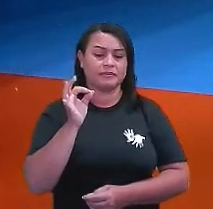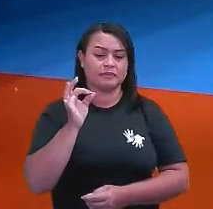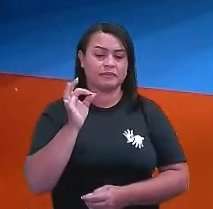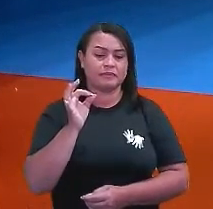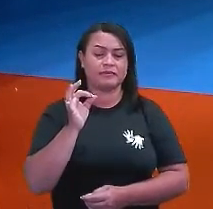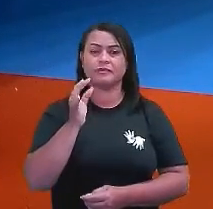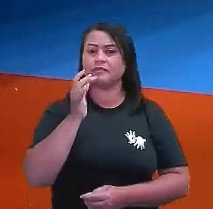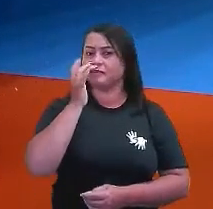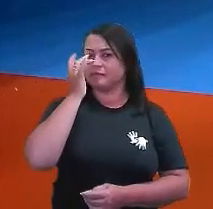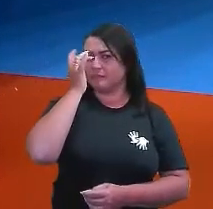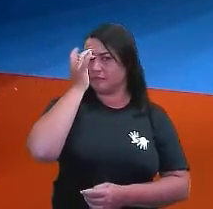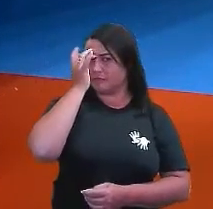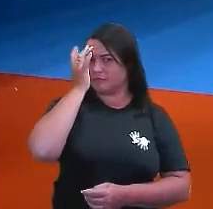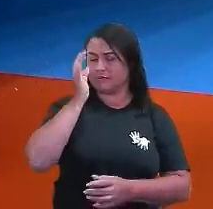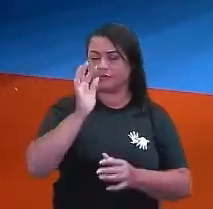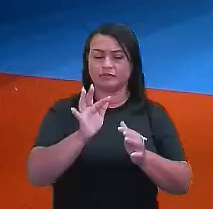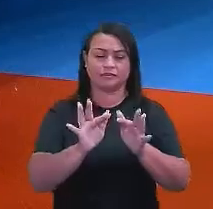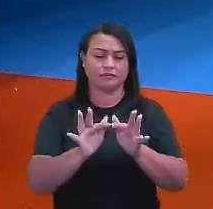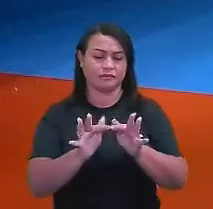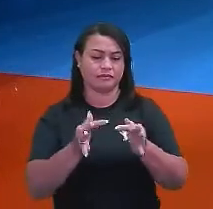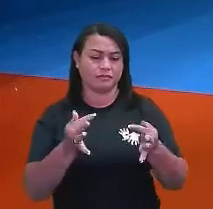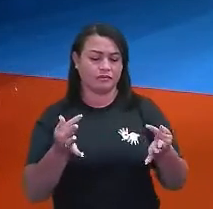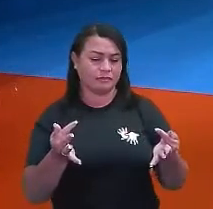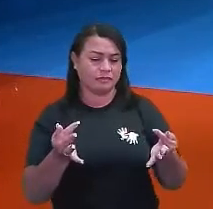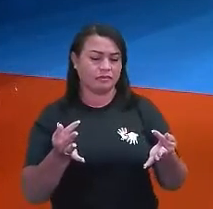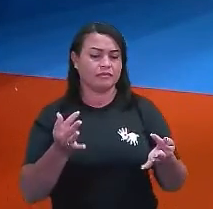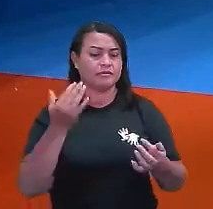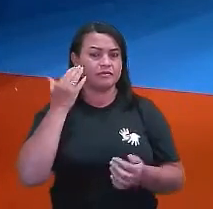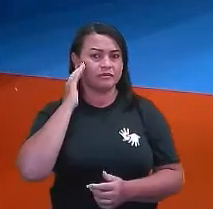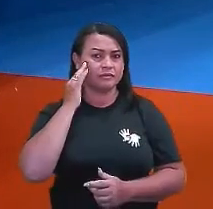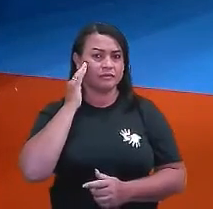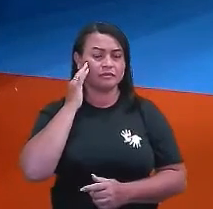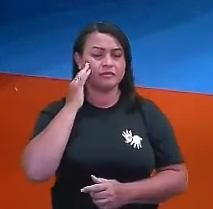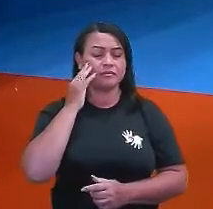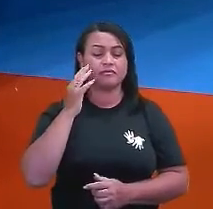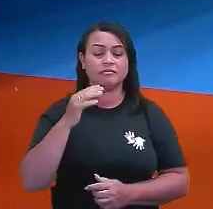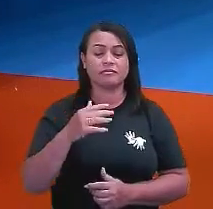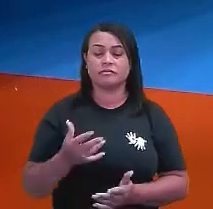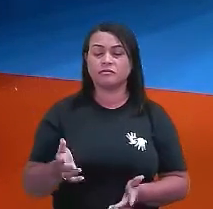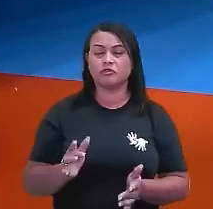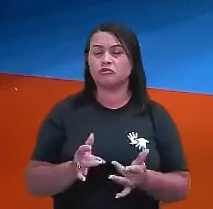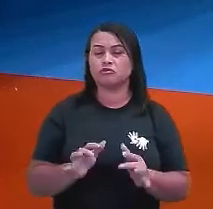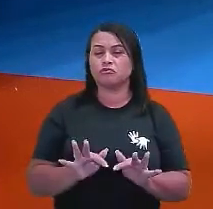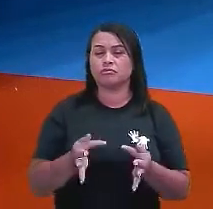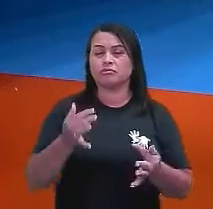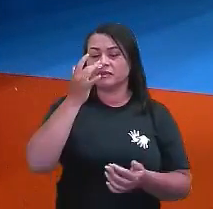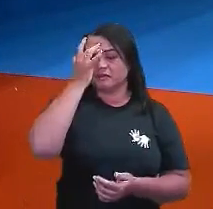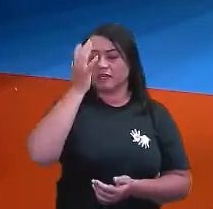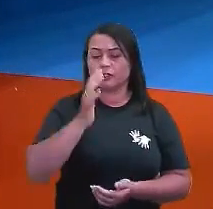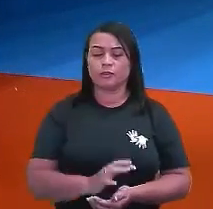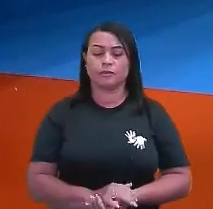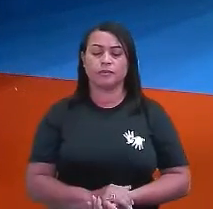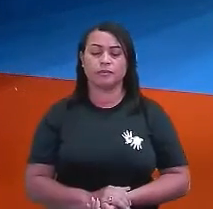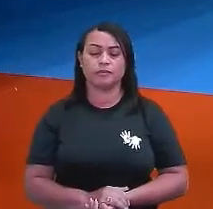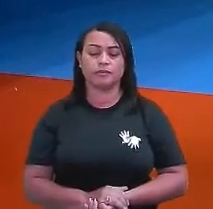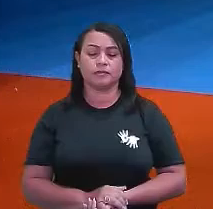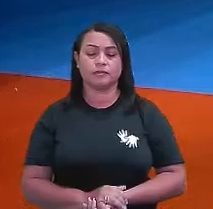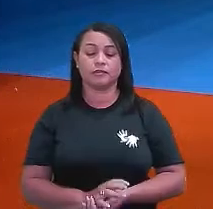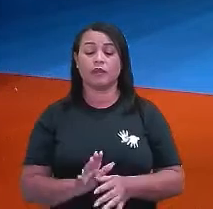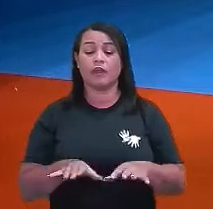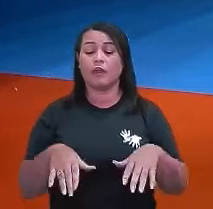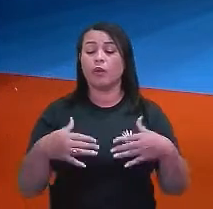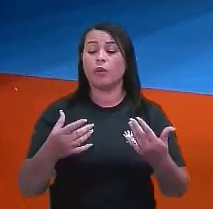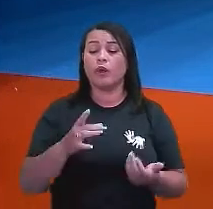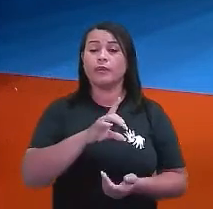aí tá fácil, tá simples. É uma revisão de gráfico. Então, muito fácil, né? Ó, em